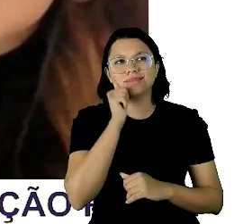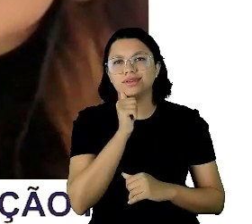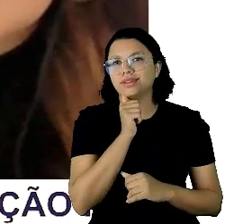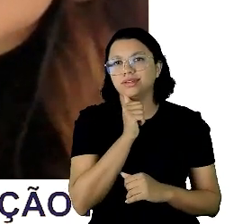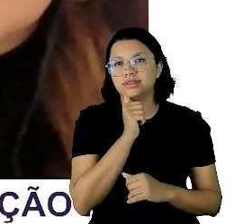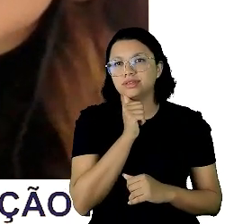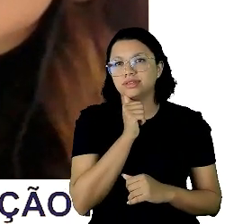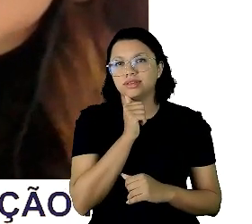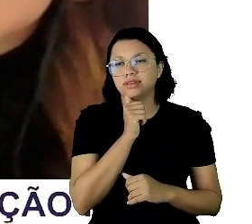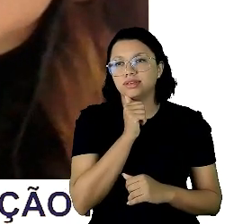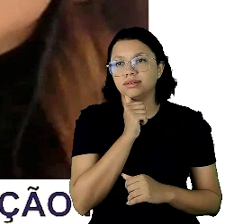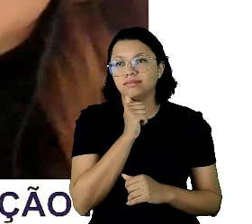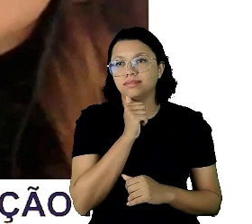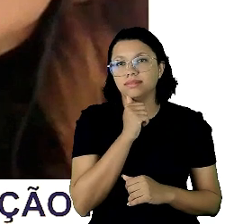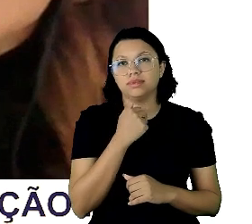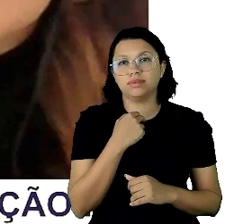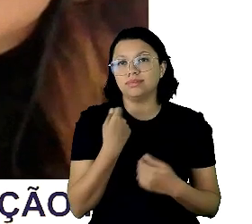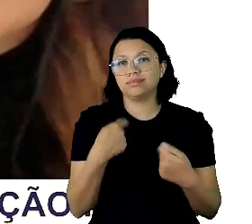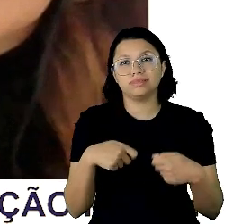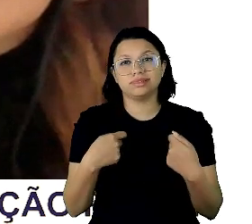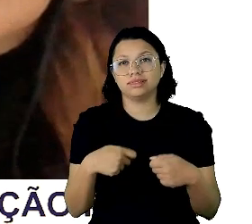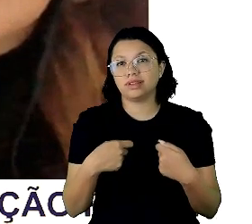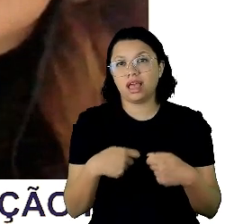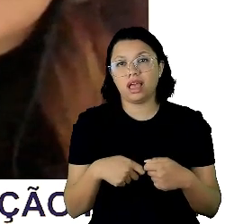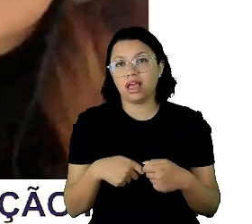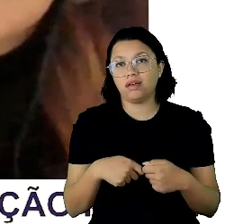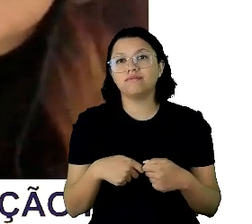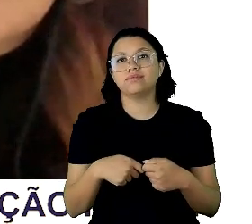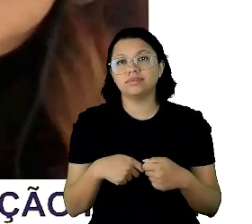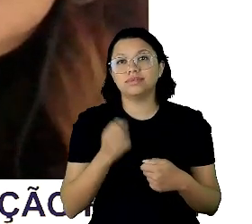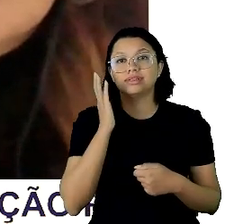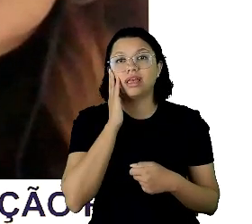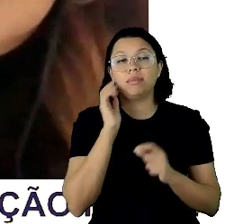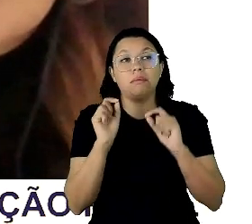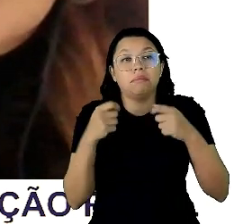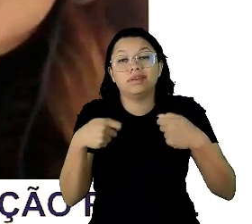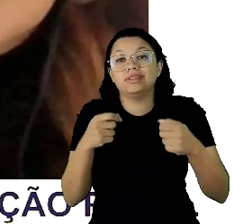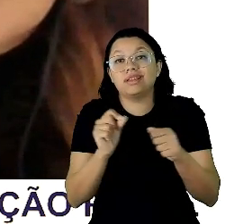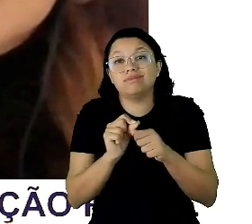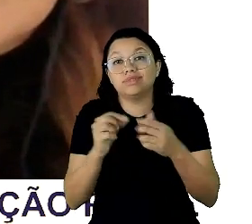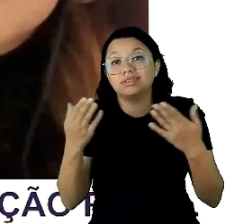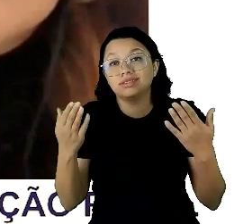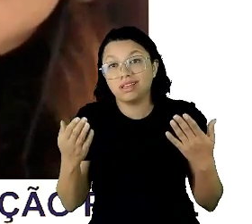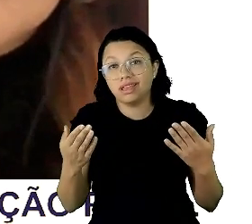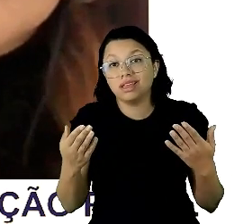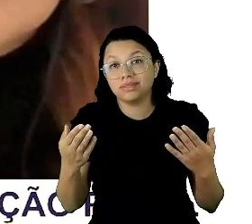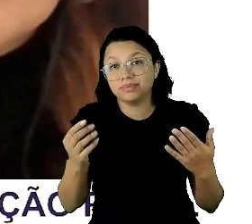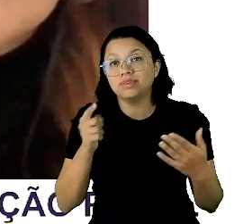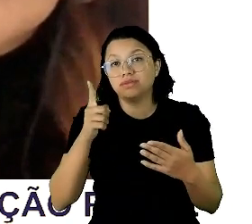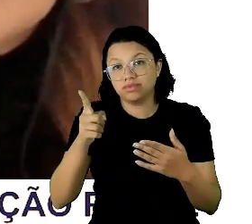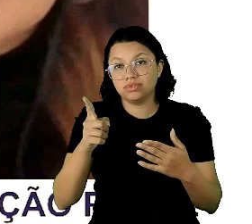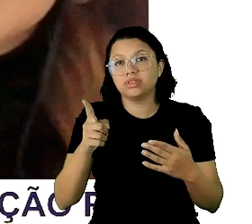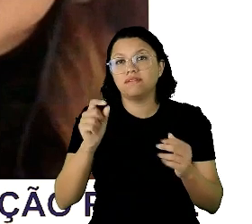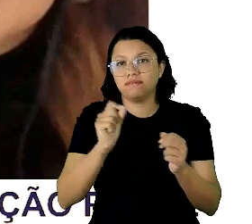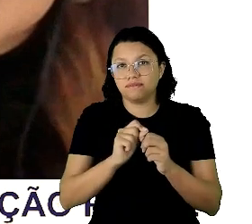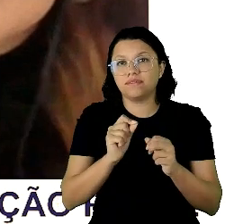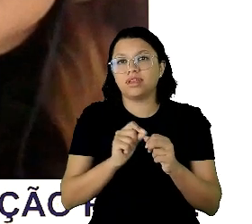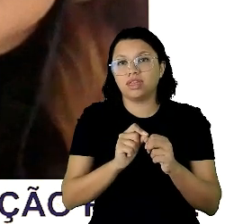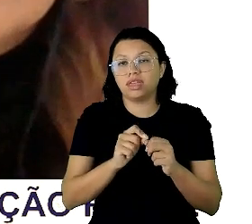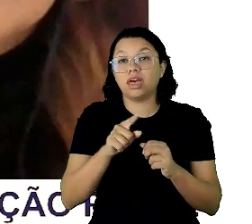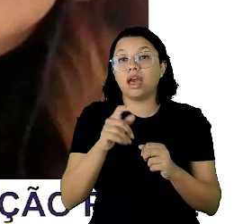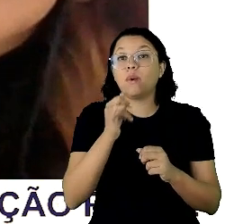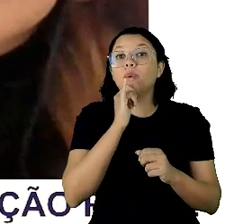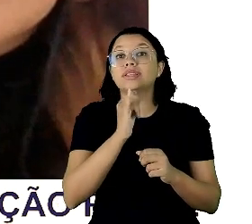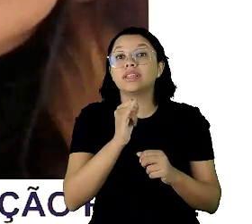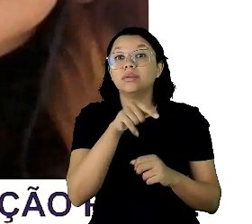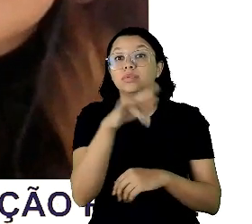nem deveriam ter noção do que pudessem fazer. E a senhora agiu em nome da justiça, possivelmente no caso do parque,